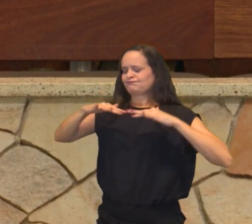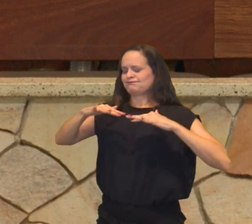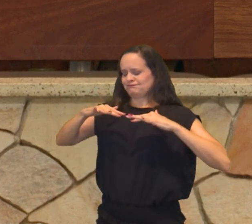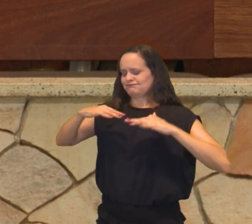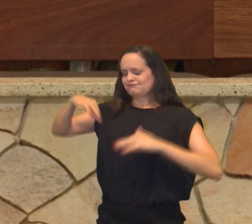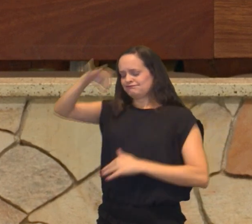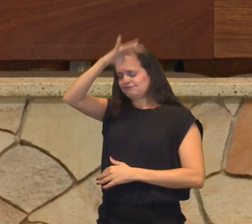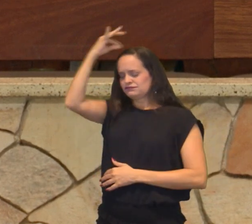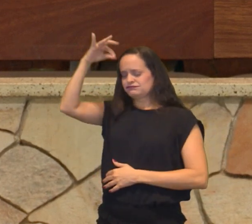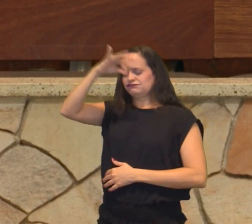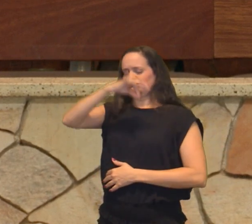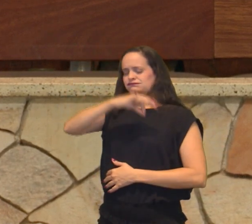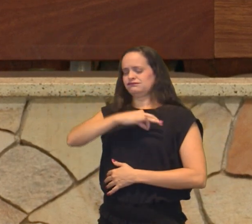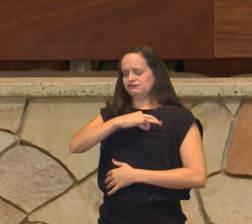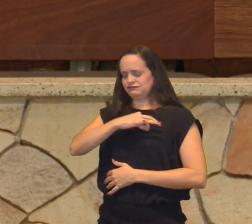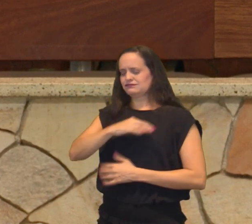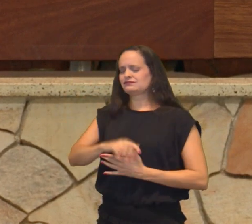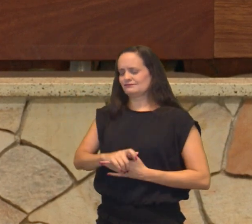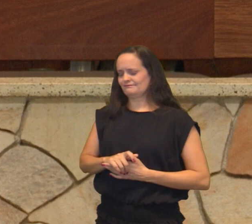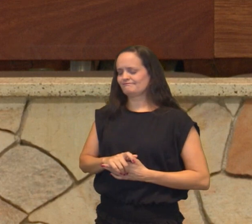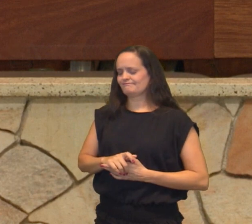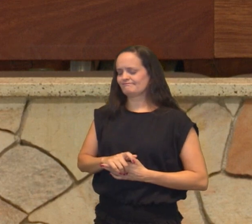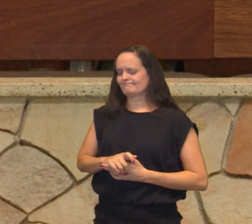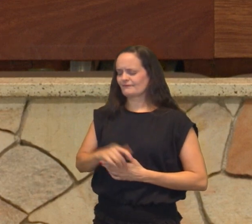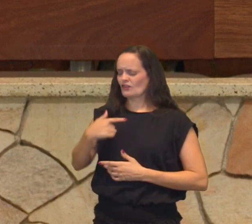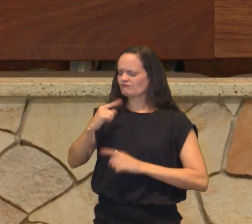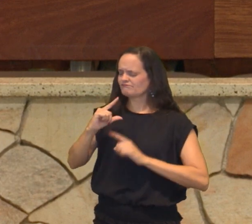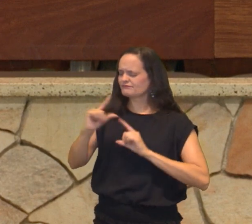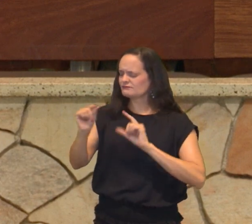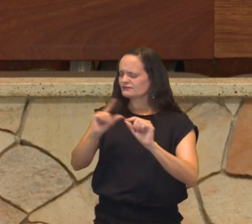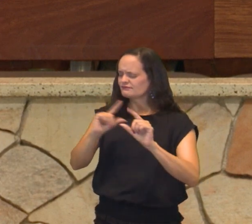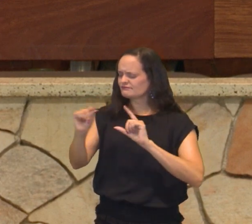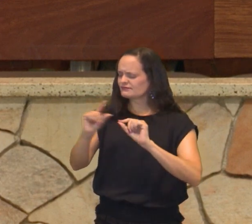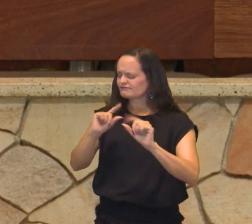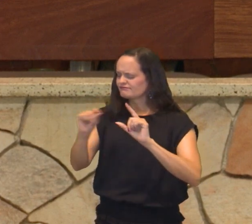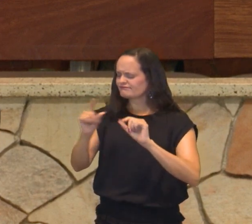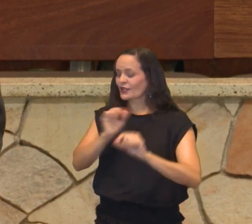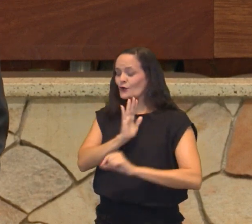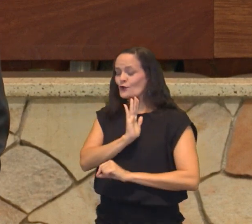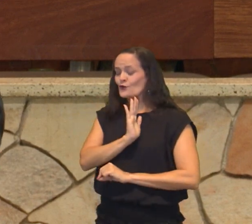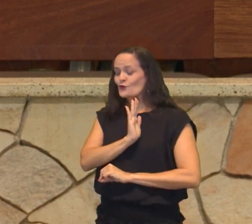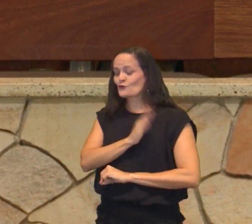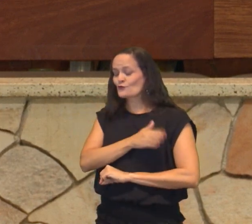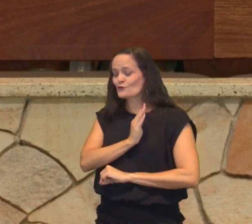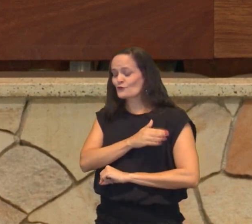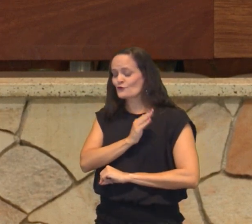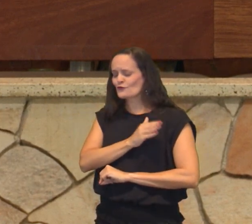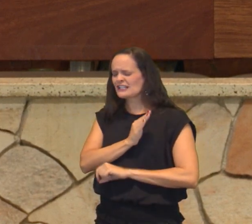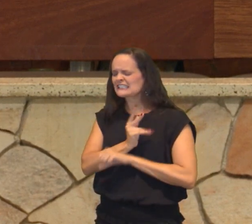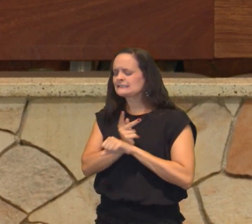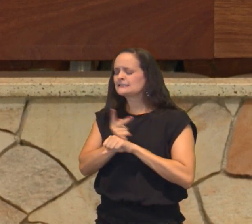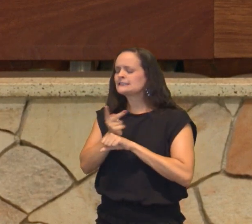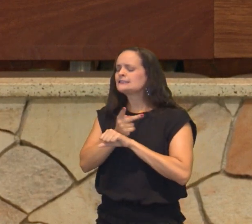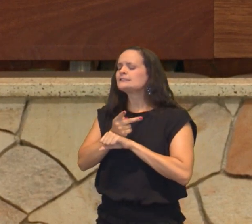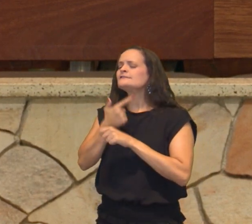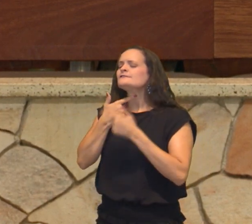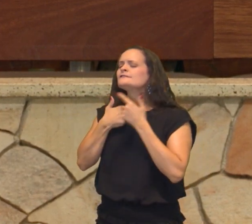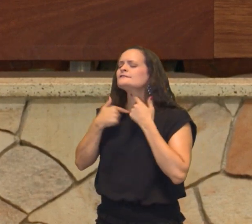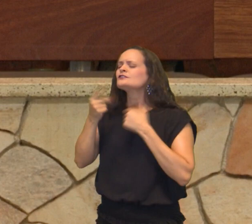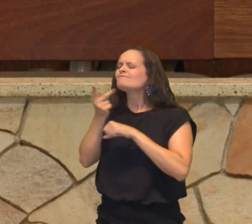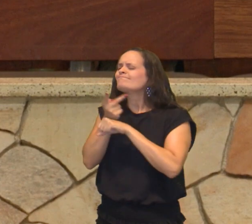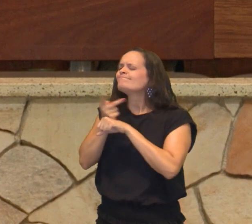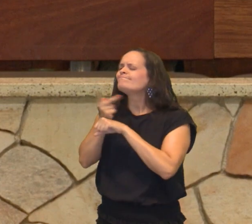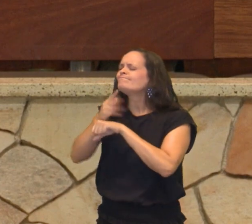aquelas portas, Deus. Que possamos sair daqui ainda mais com os corações buscando a Tua